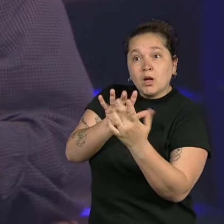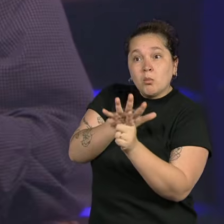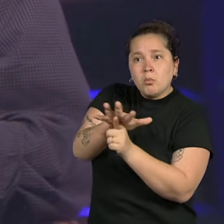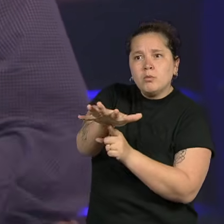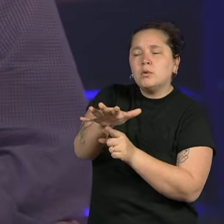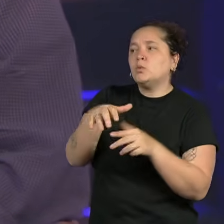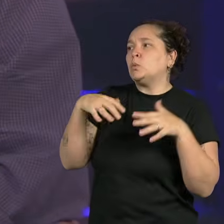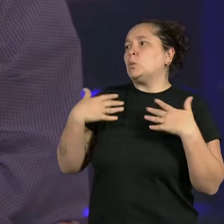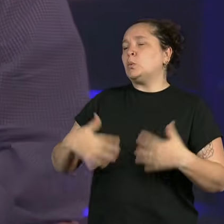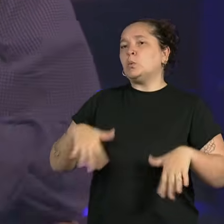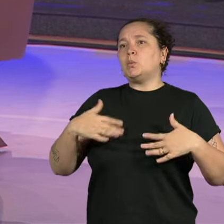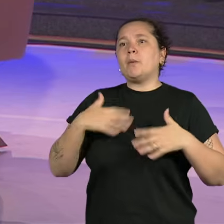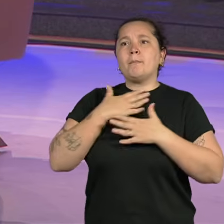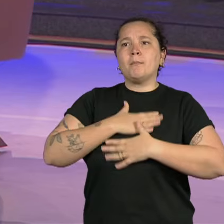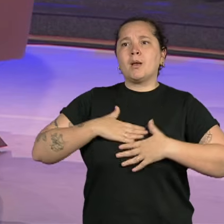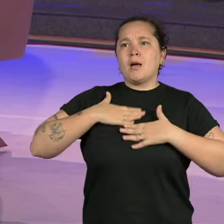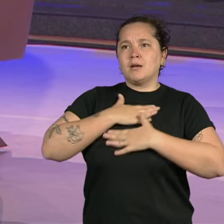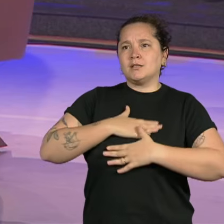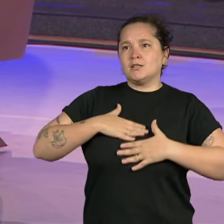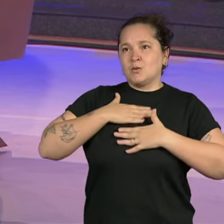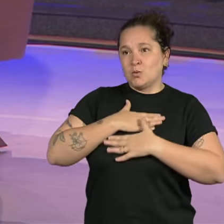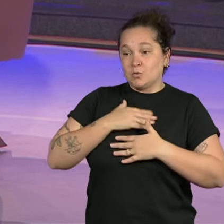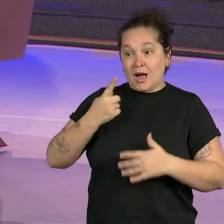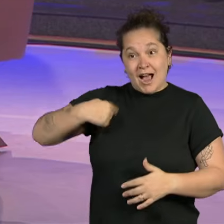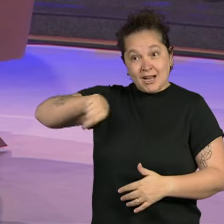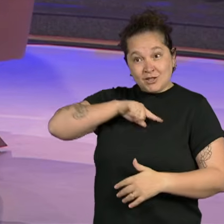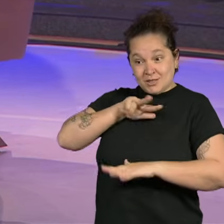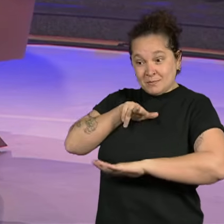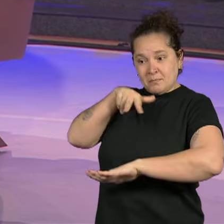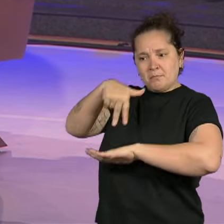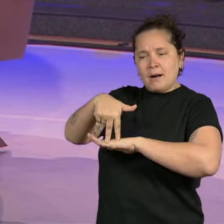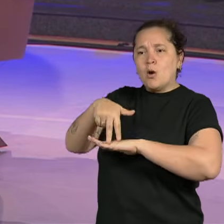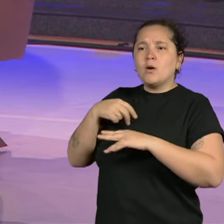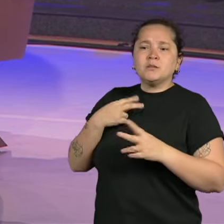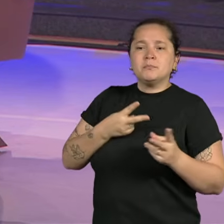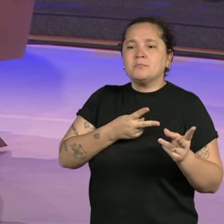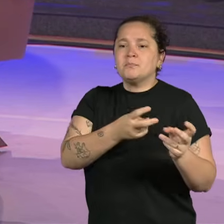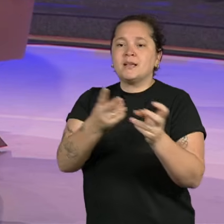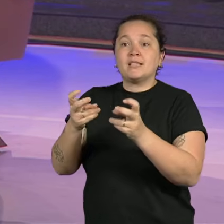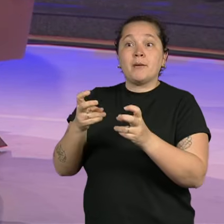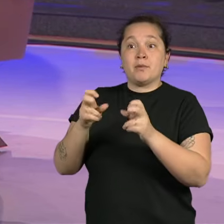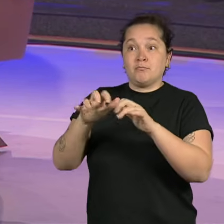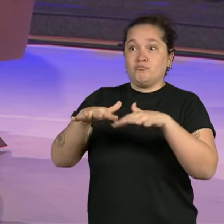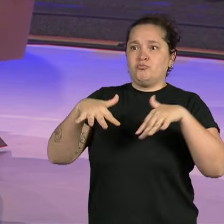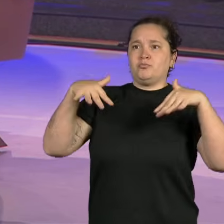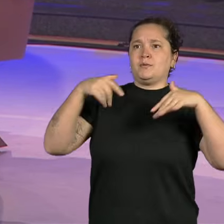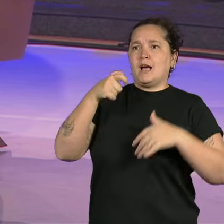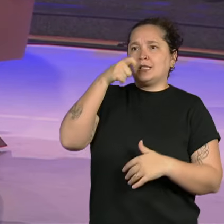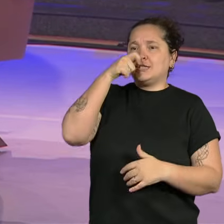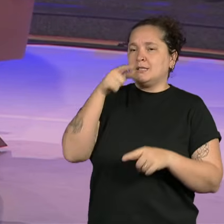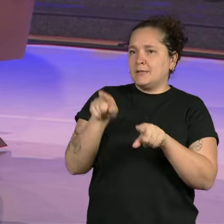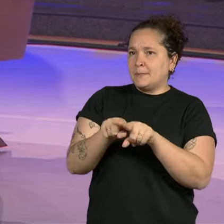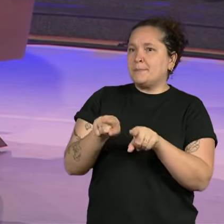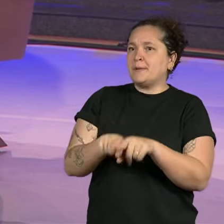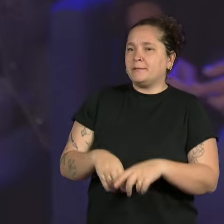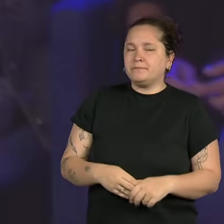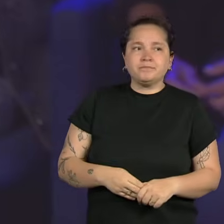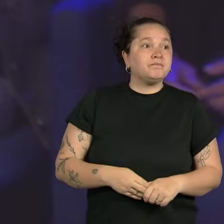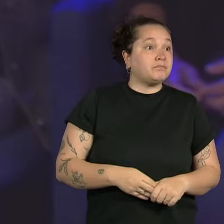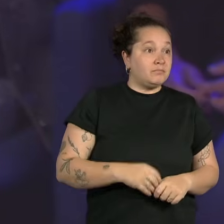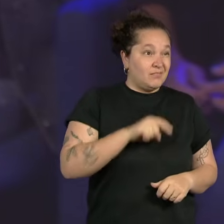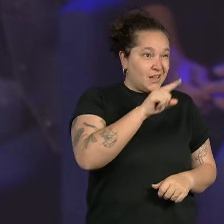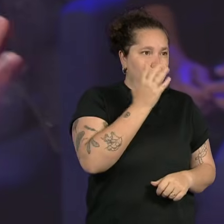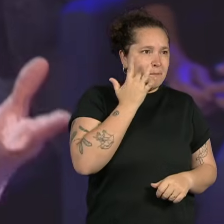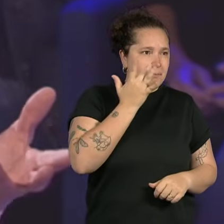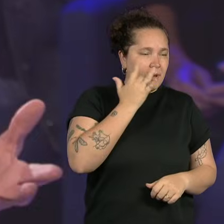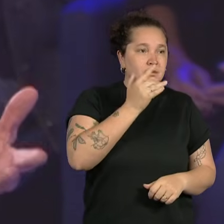muito prazeroso para a gente que faz e a gente percebe que é muito prazeroso para a plateia também assistir. E a peça ela é muito